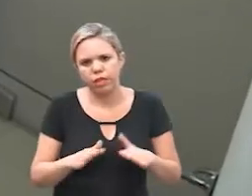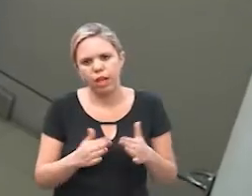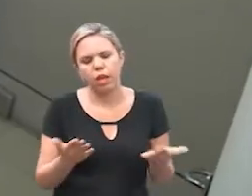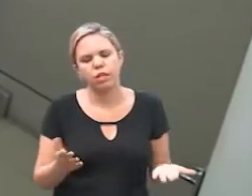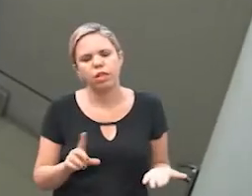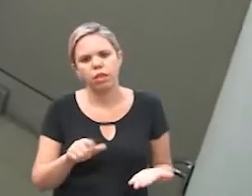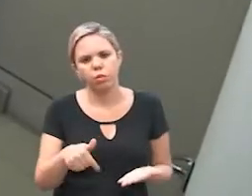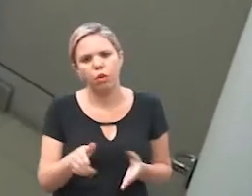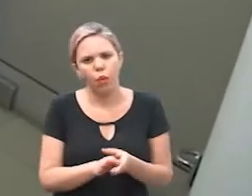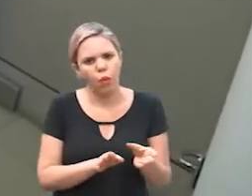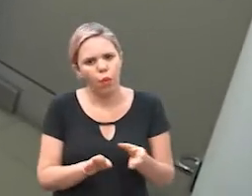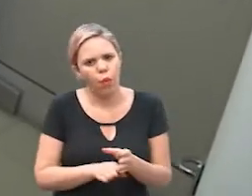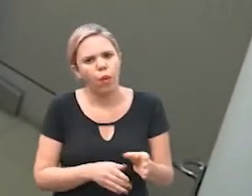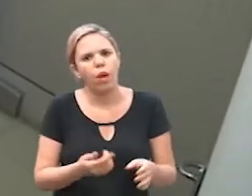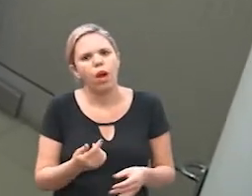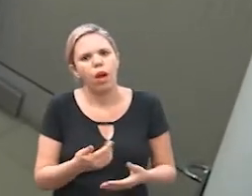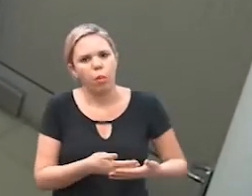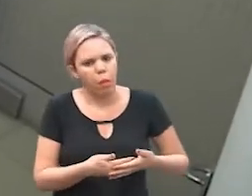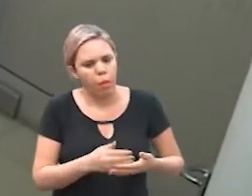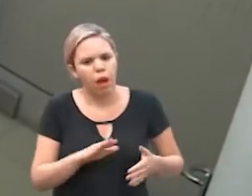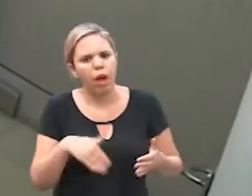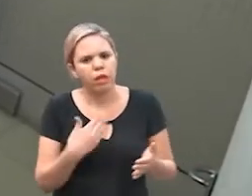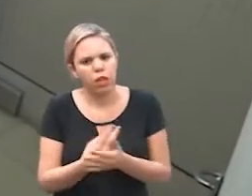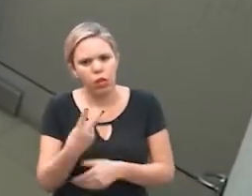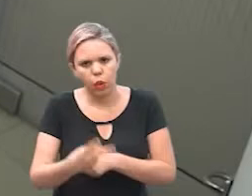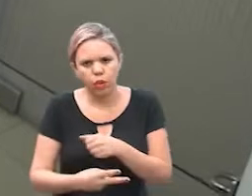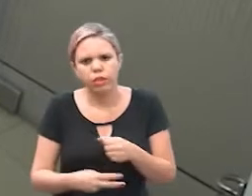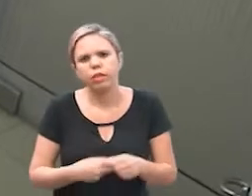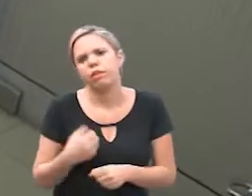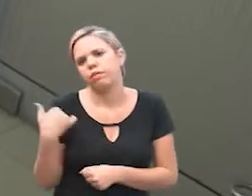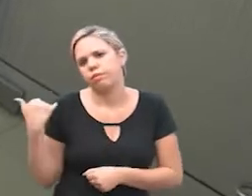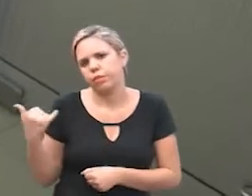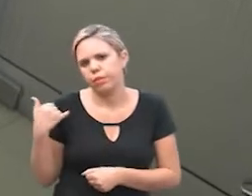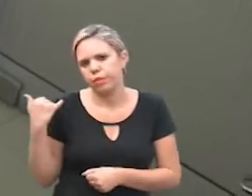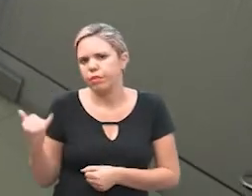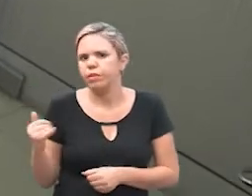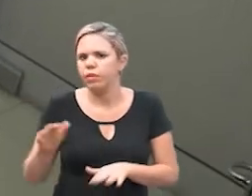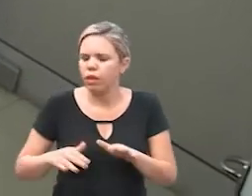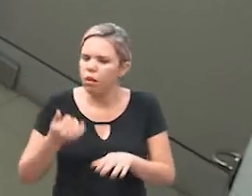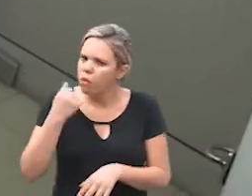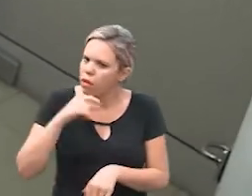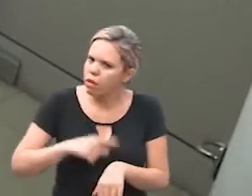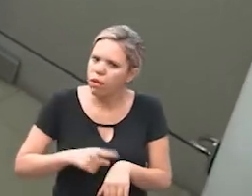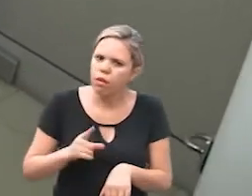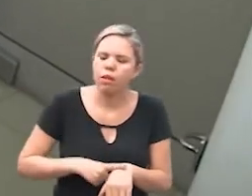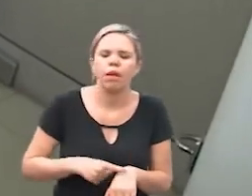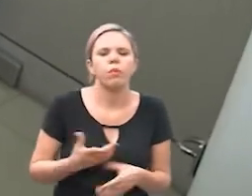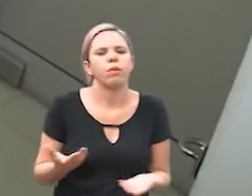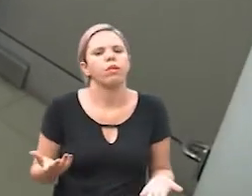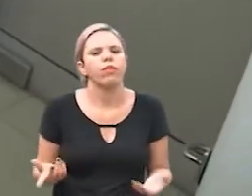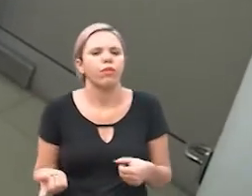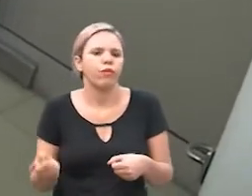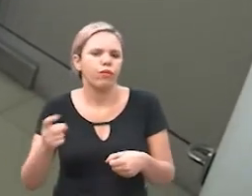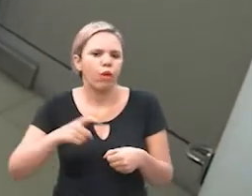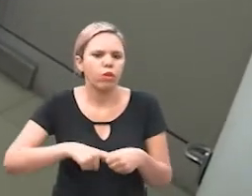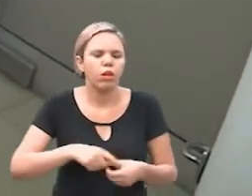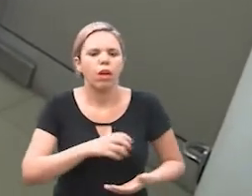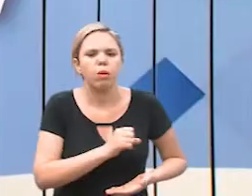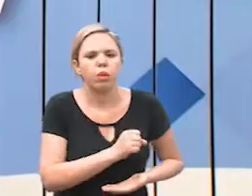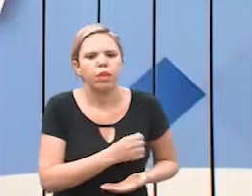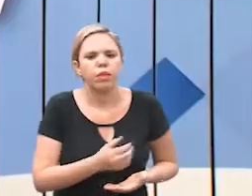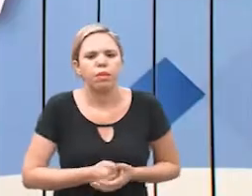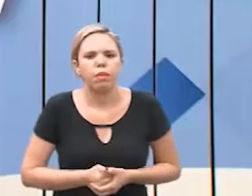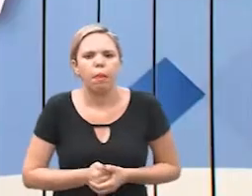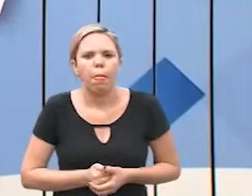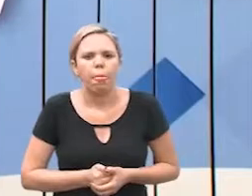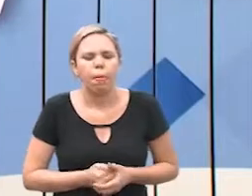filho. Você até recomendou que essa amamentação vai até os 2 anos de idade e às vezes ela não tem esse tempo hábil, né? De voltar a amamentar,